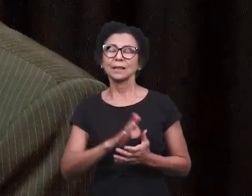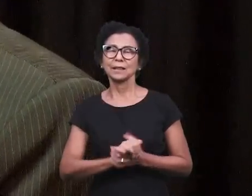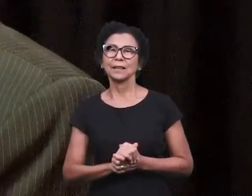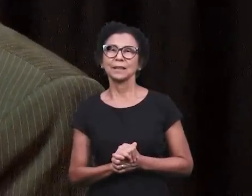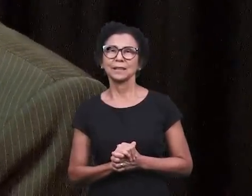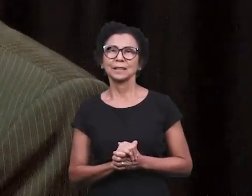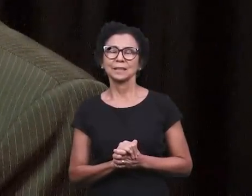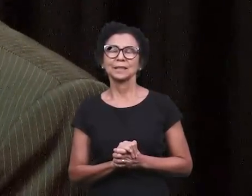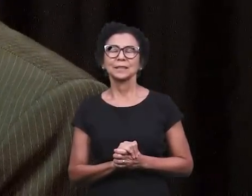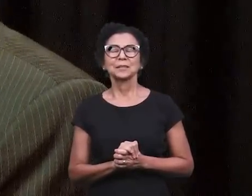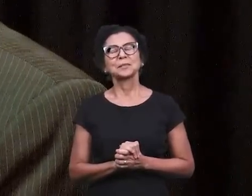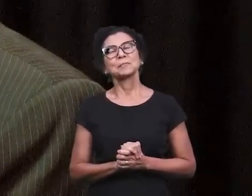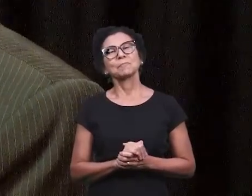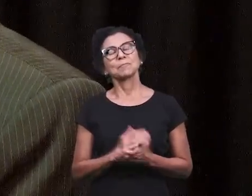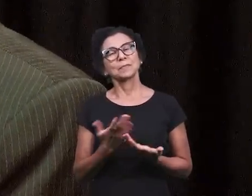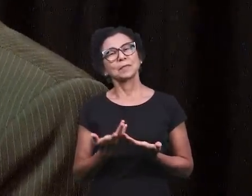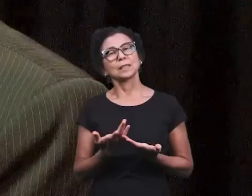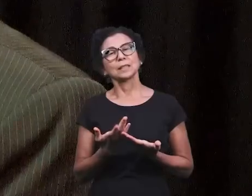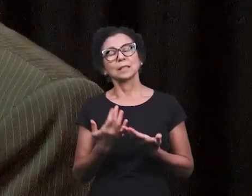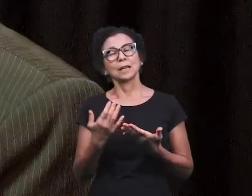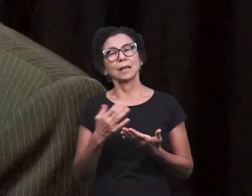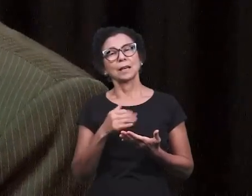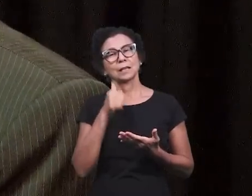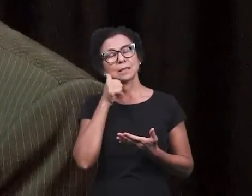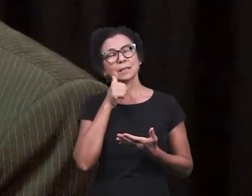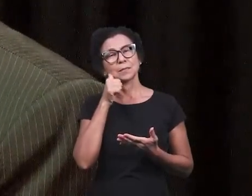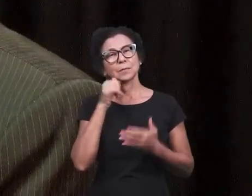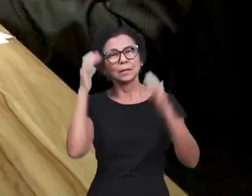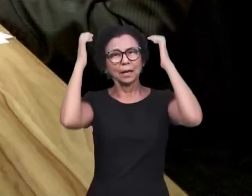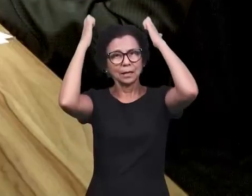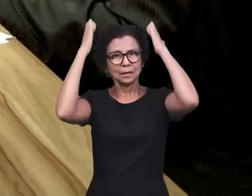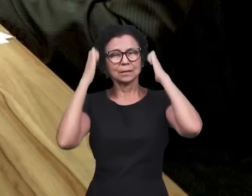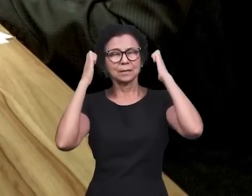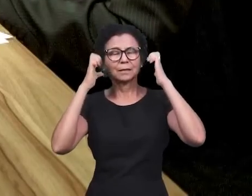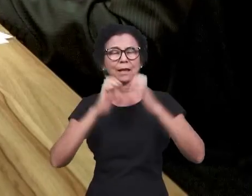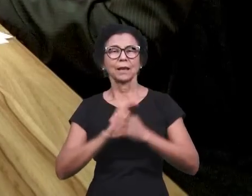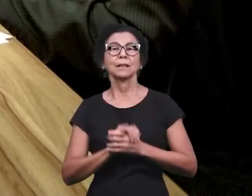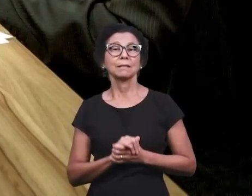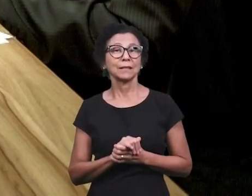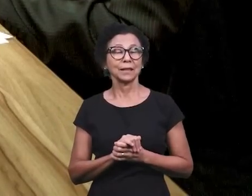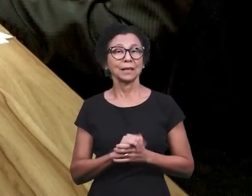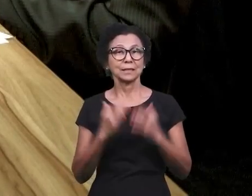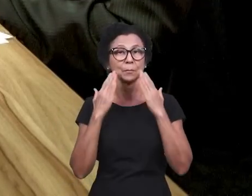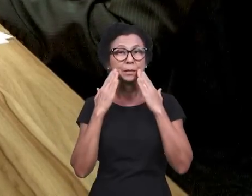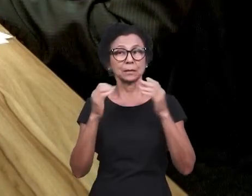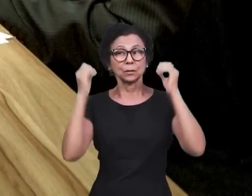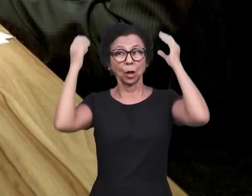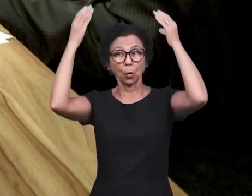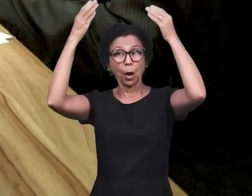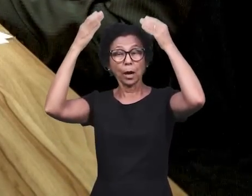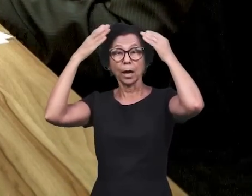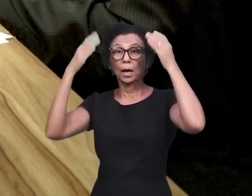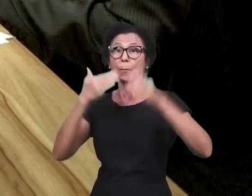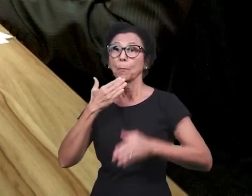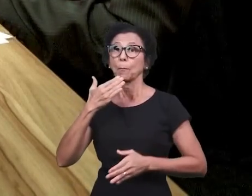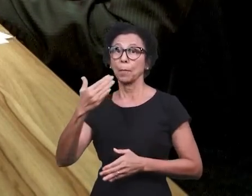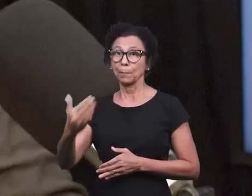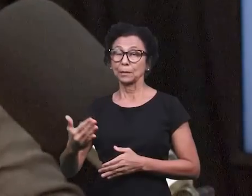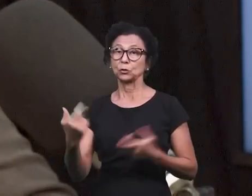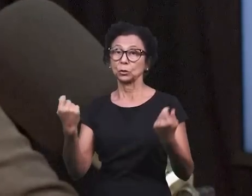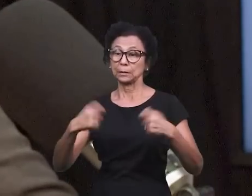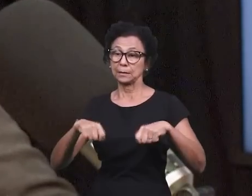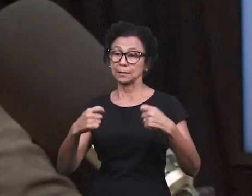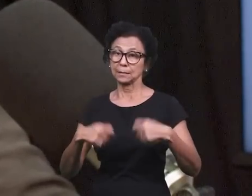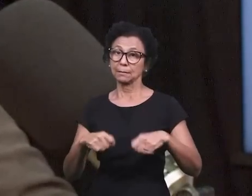para isso que o Senhor te colocou, nesse te preparou reino, né? Exato. Nessa posição. Porque nós não estamos aqui, né, irmãos, para falar daquilo